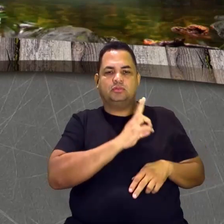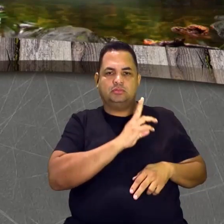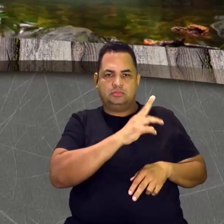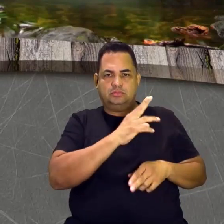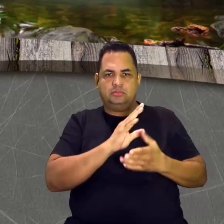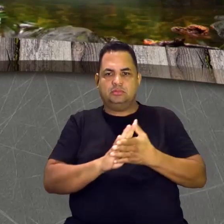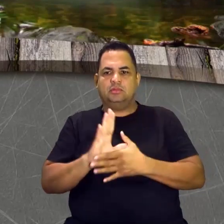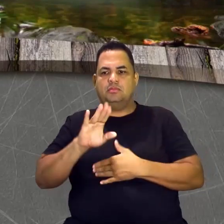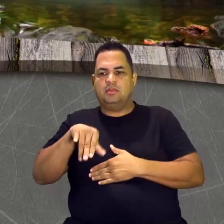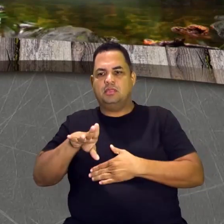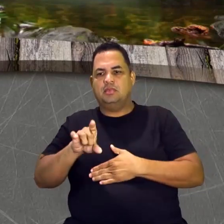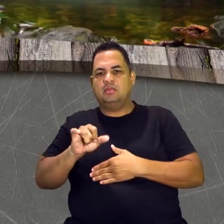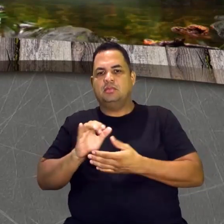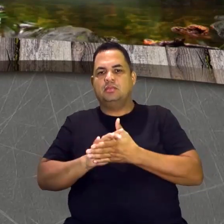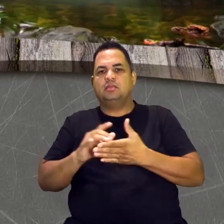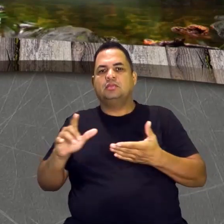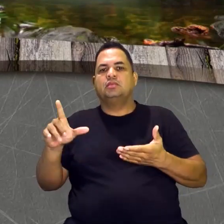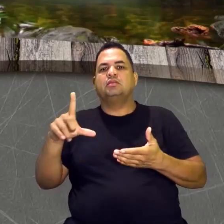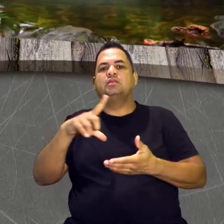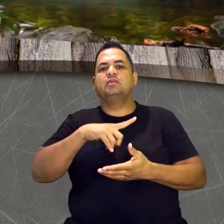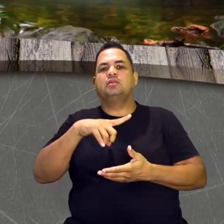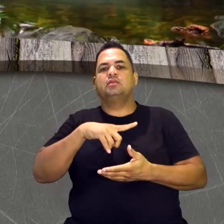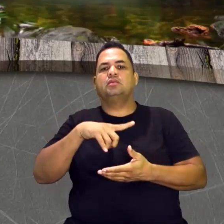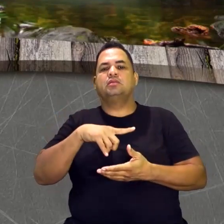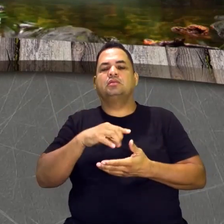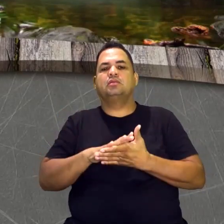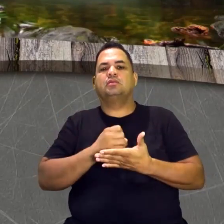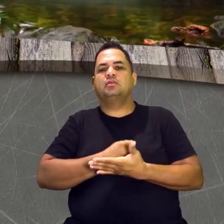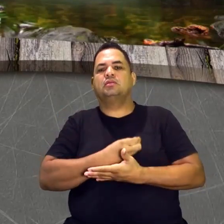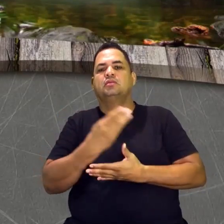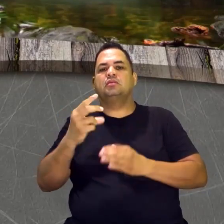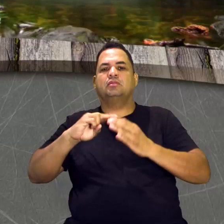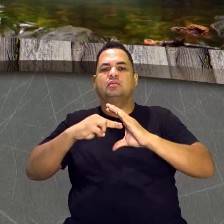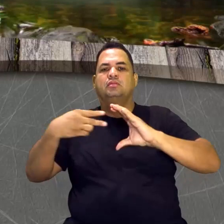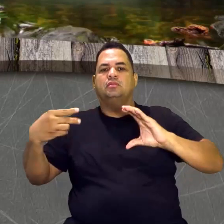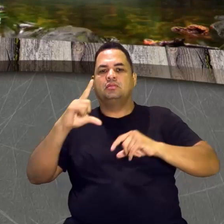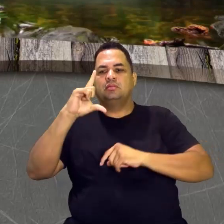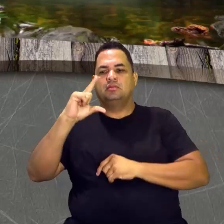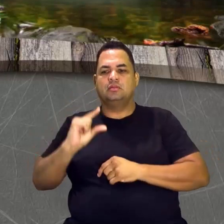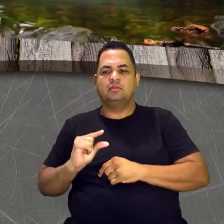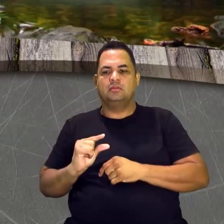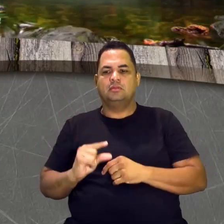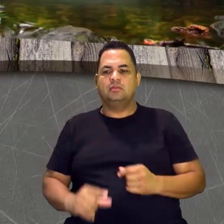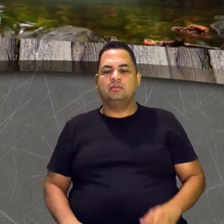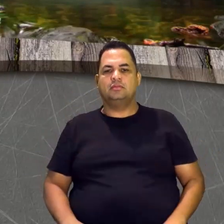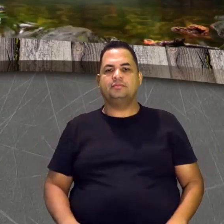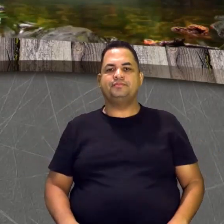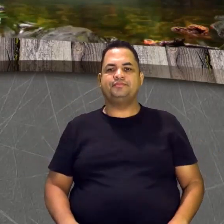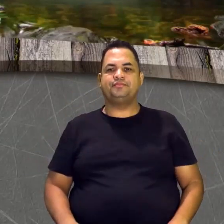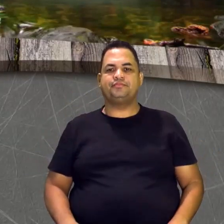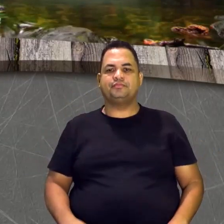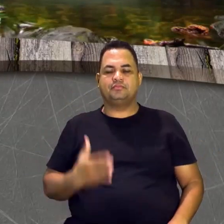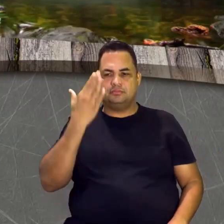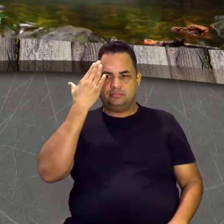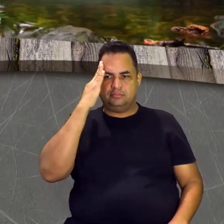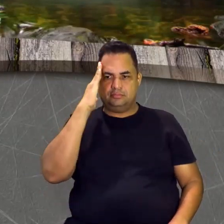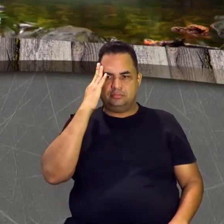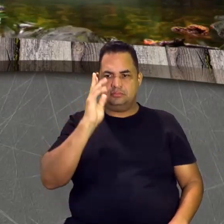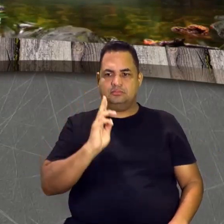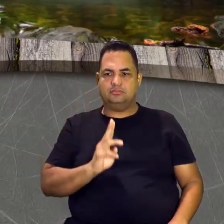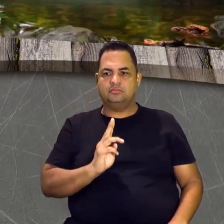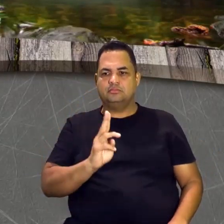meiose sofre a divisão, porém a quantidade de cromossomos vai ser reduzida, tá bom? Você vai entender todo